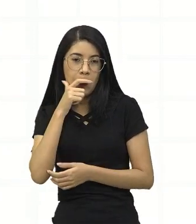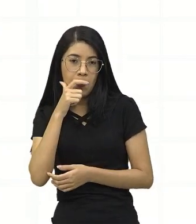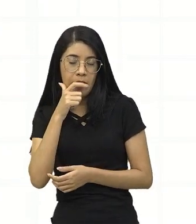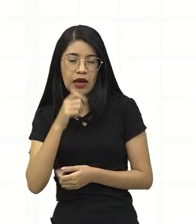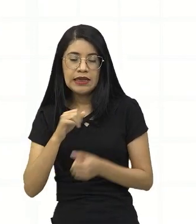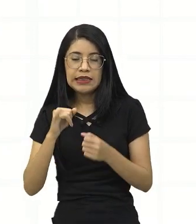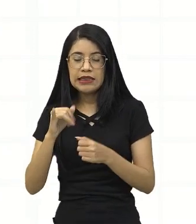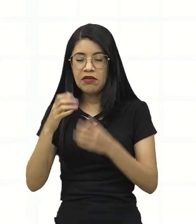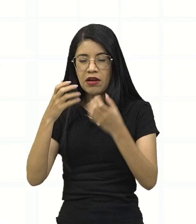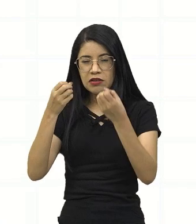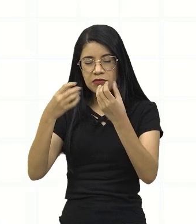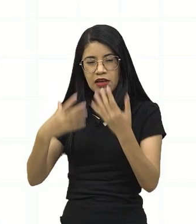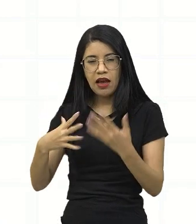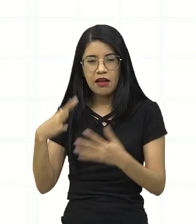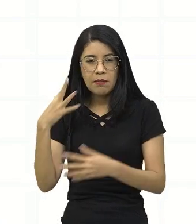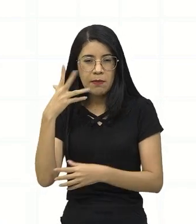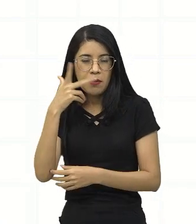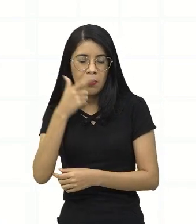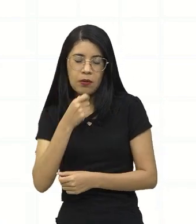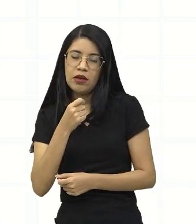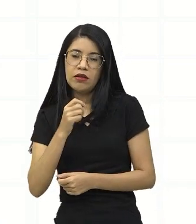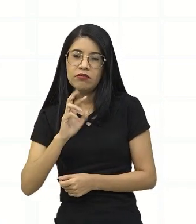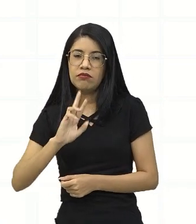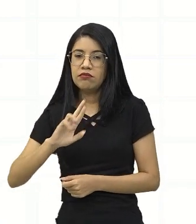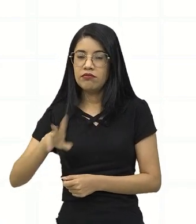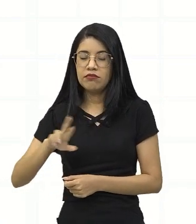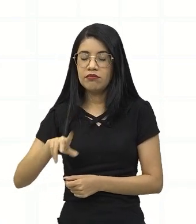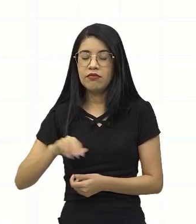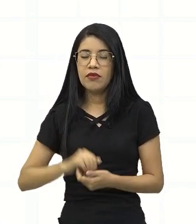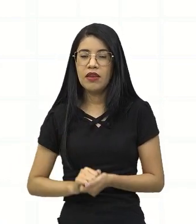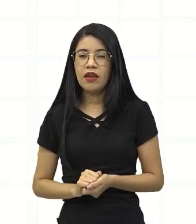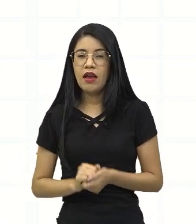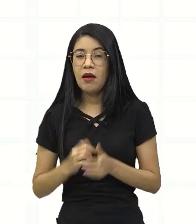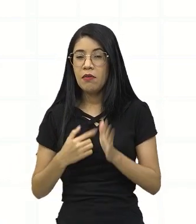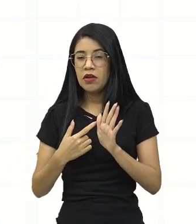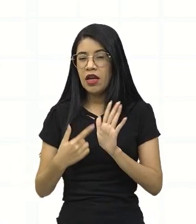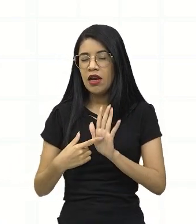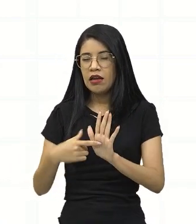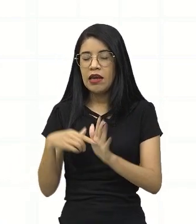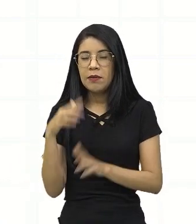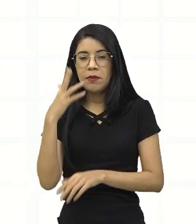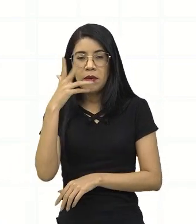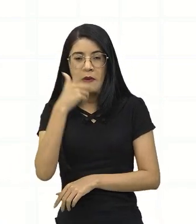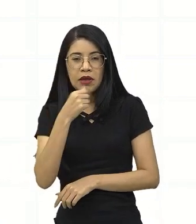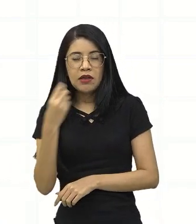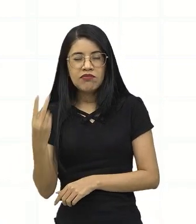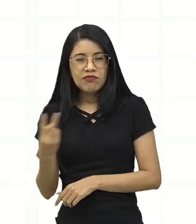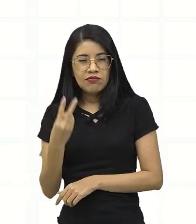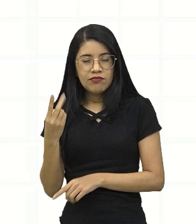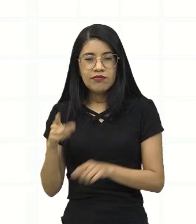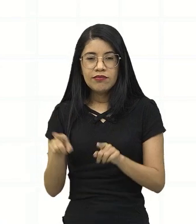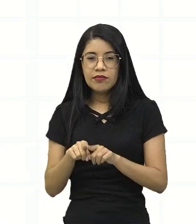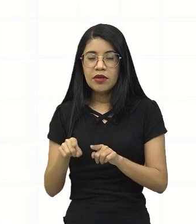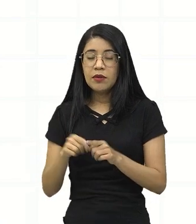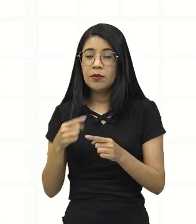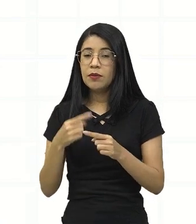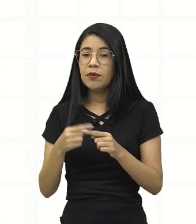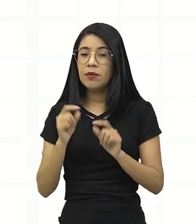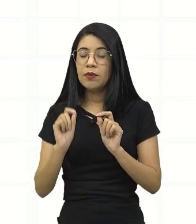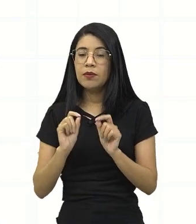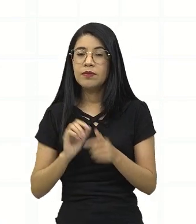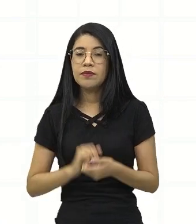do seu filho, né? Para retratá-lo, mostrar sua beleza, isso, aquilo, até seus valores, né? Porque lá diz o